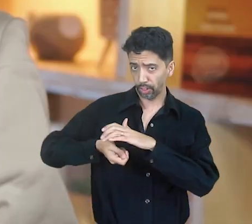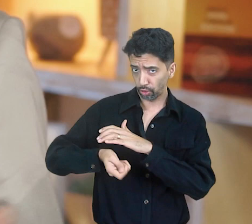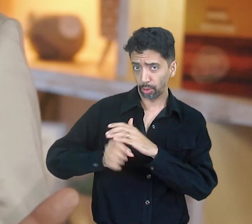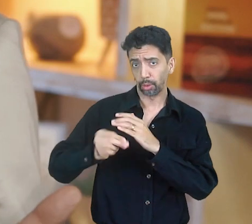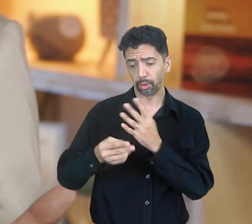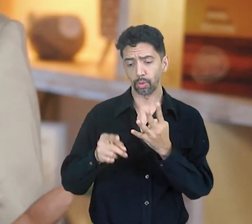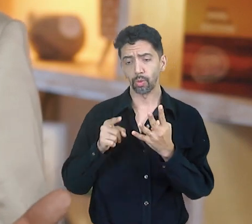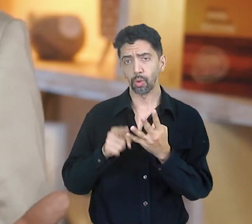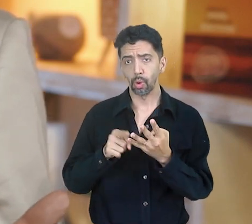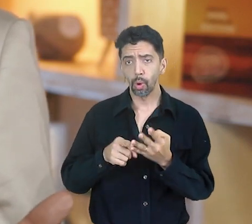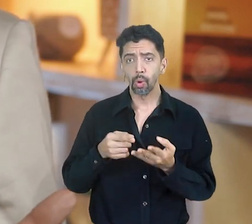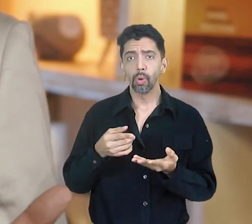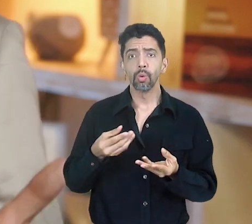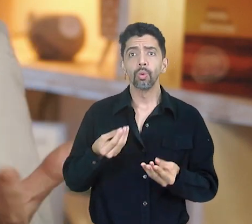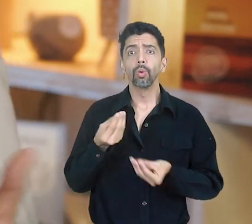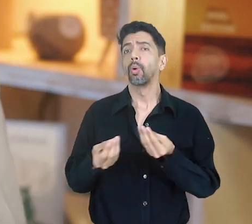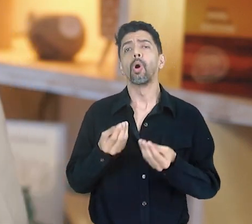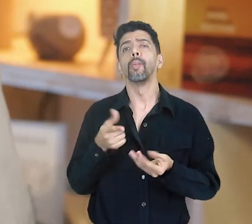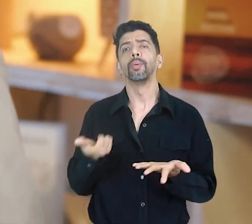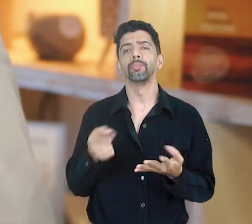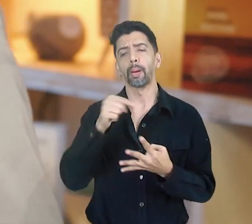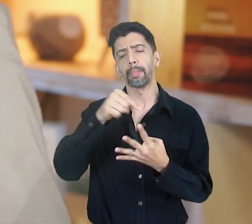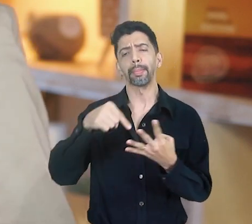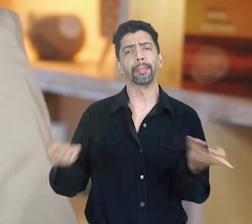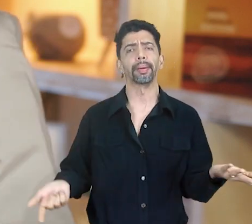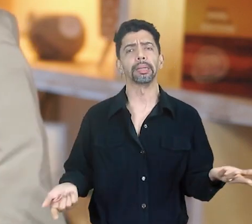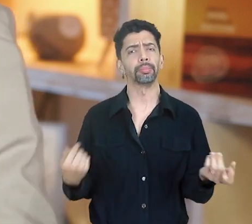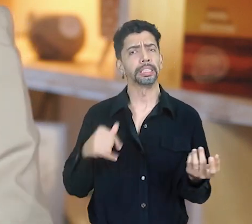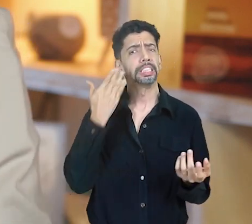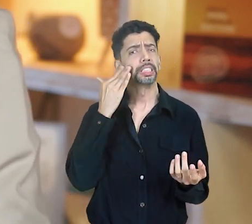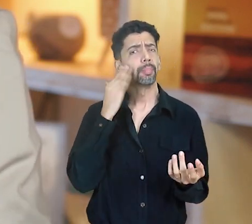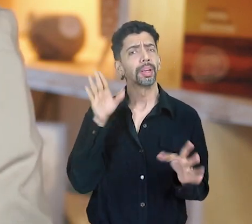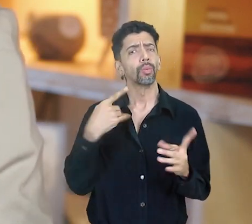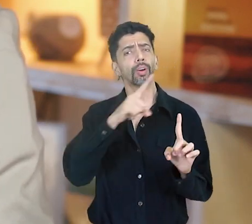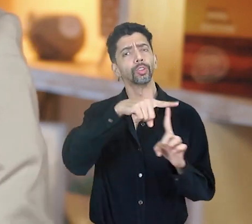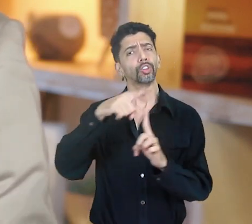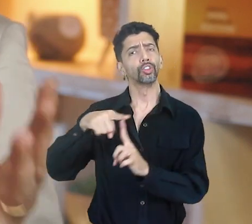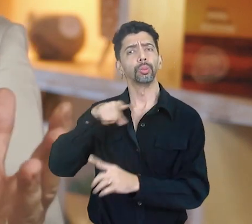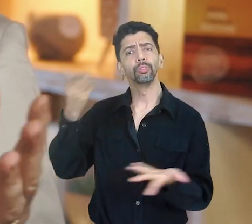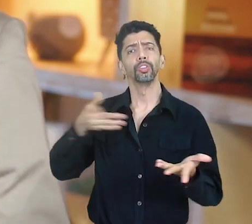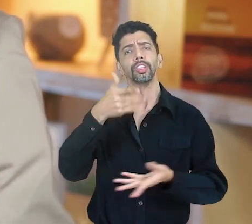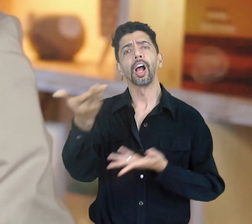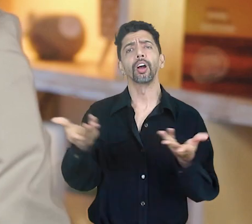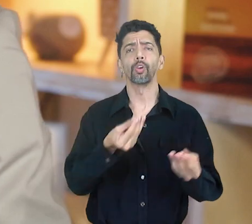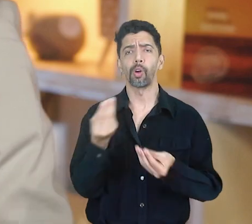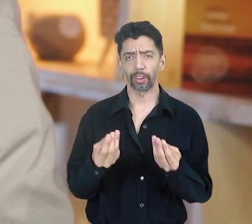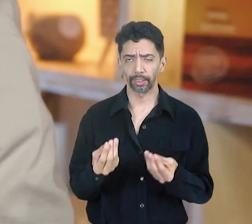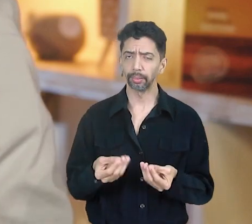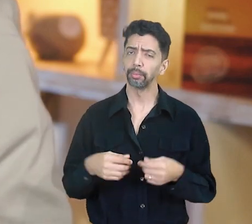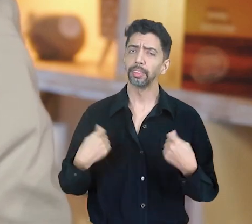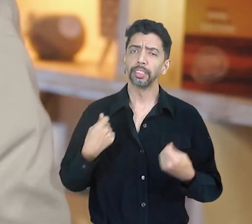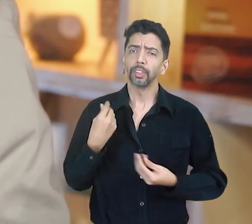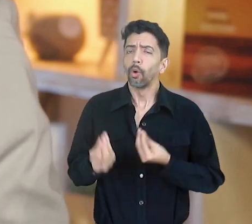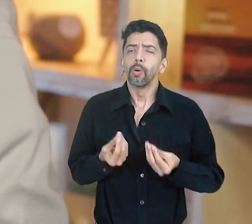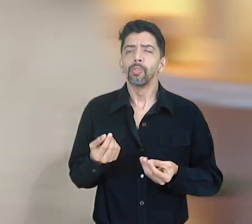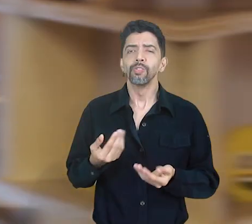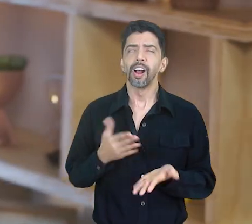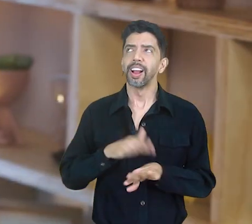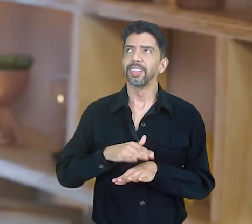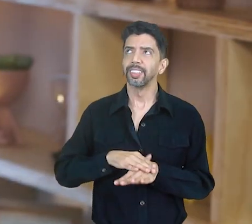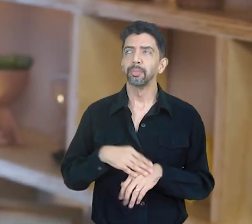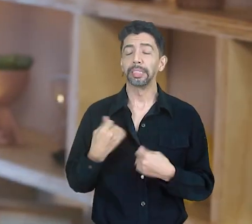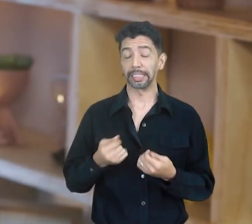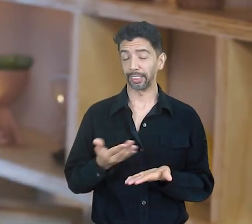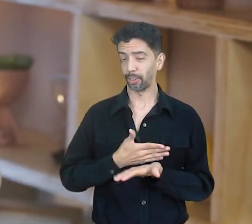negativado? Eu preciso entender primeiro isso para eu começar a estruturar o caminho para esta educação financeira.